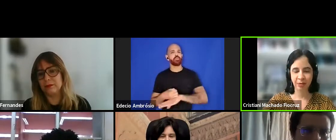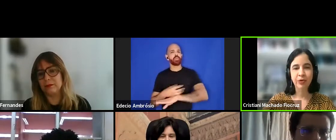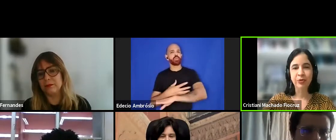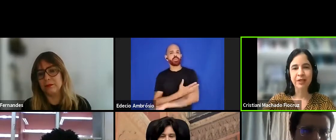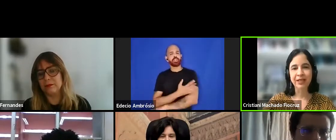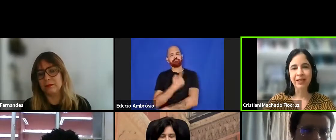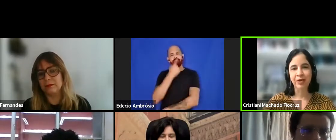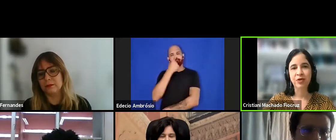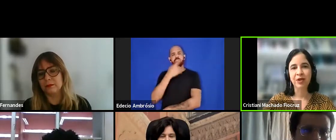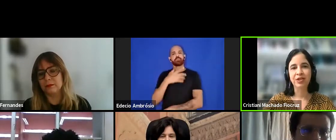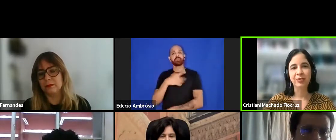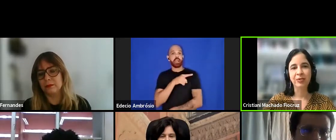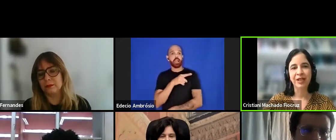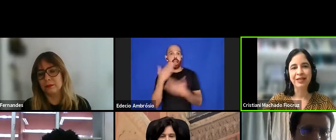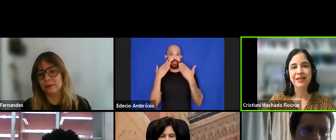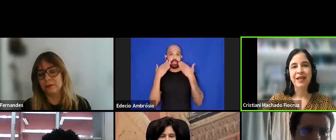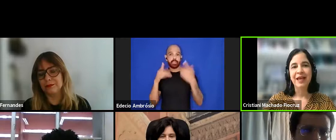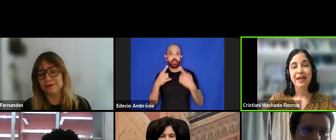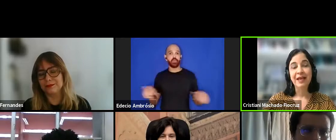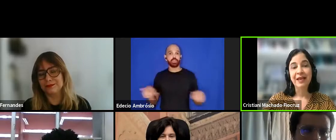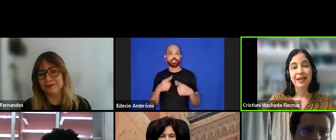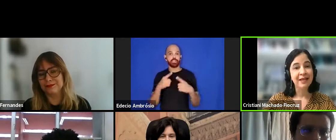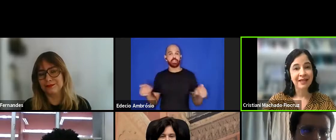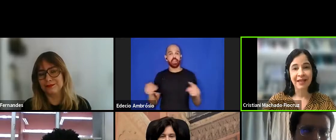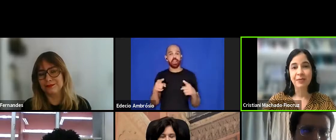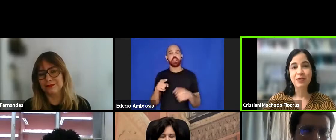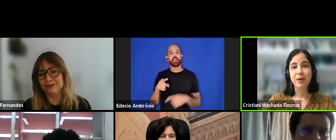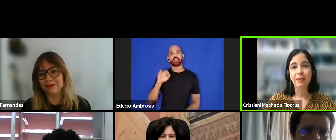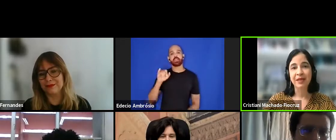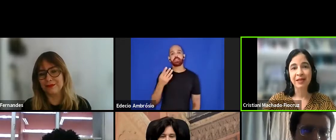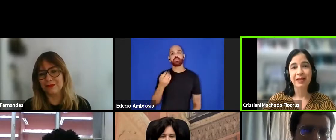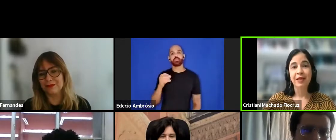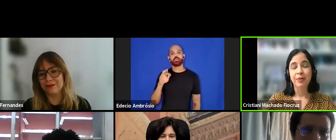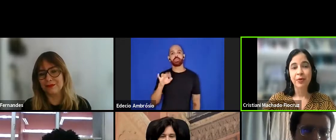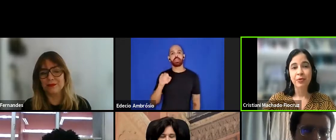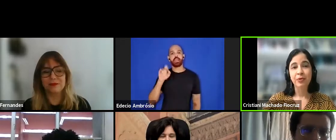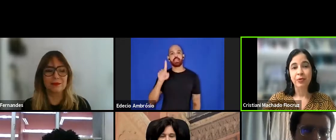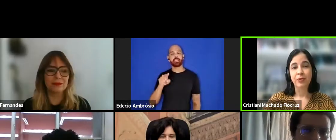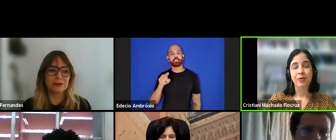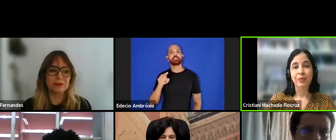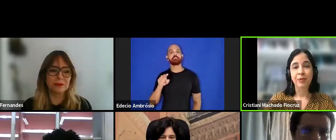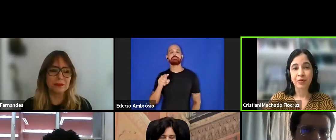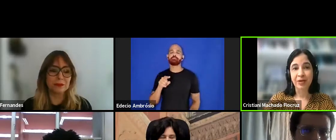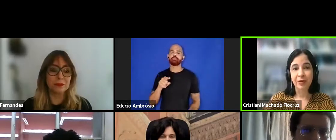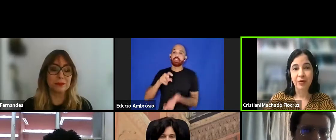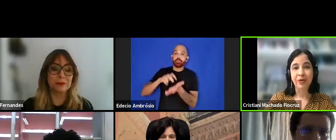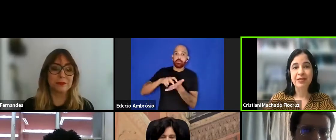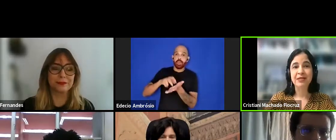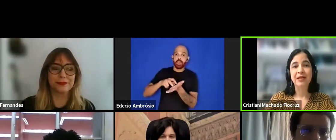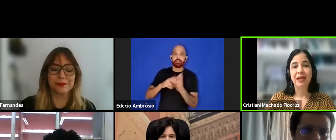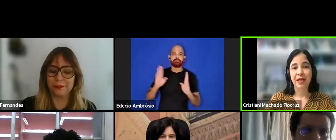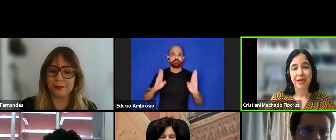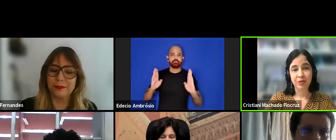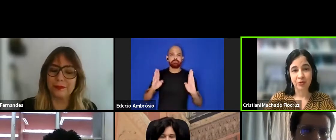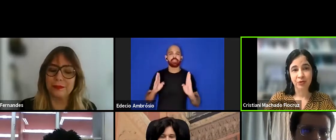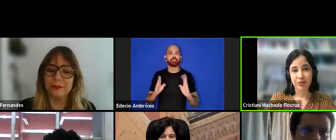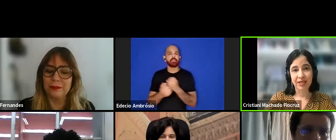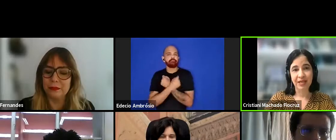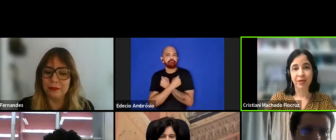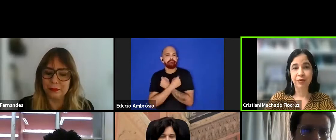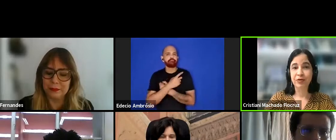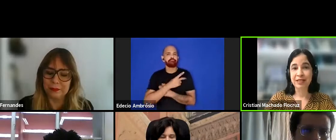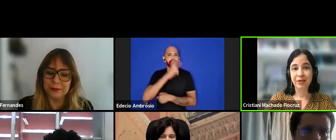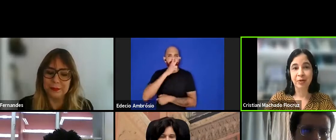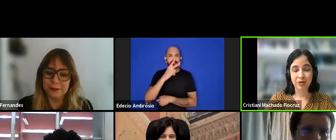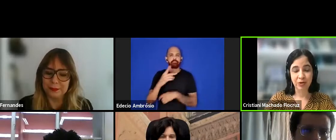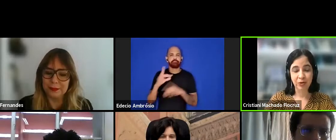apresentação musical muito bonita da nossa Orquestra Itaboraí, e que tenhamos uma manhã muito, muito calorosa juntos